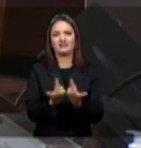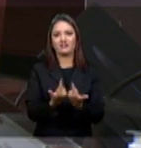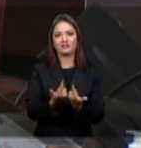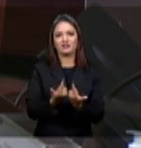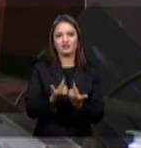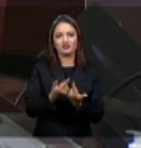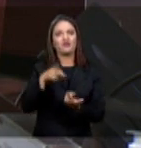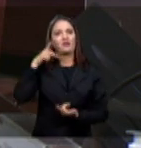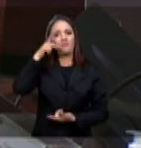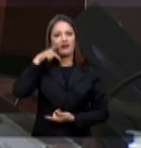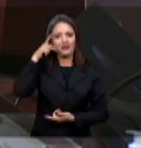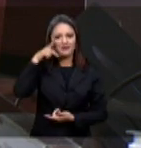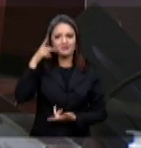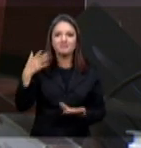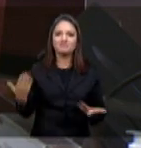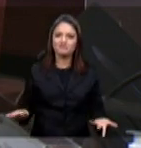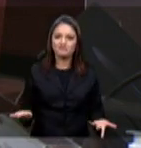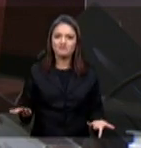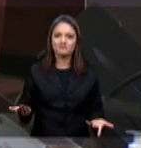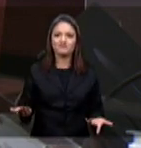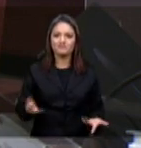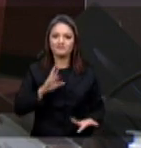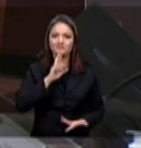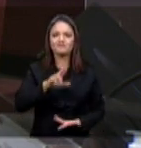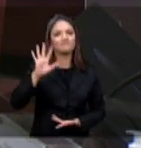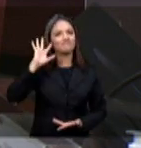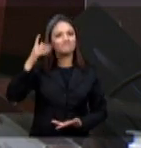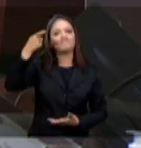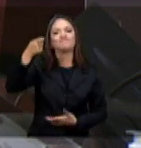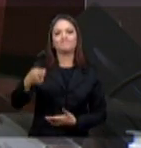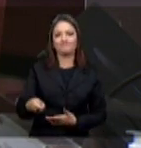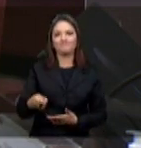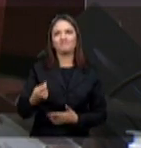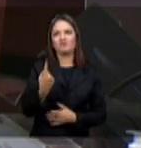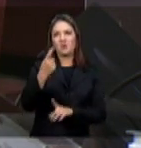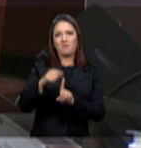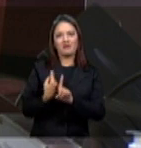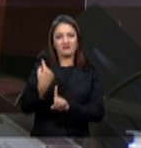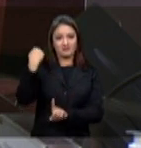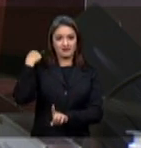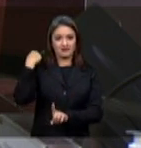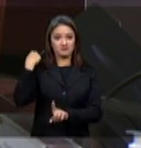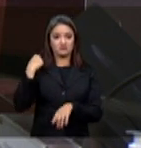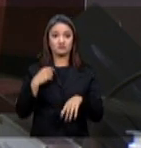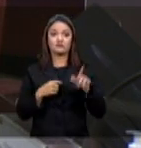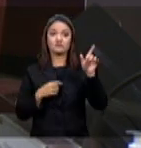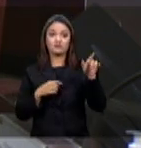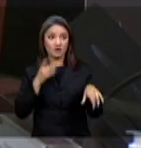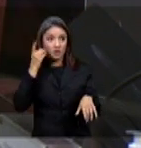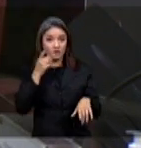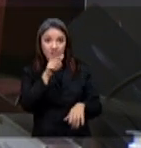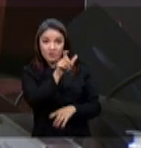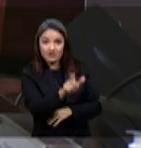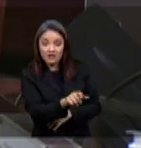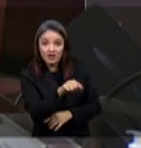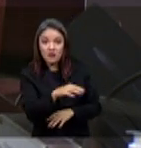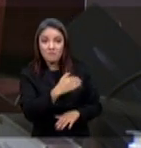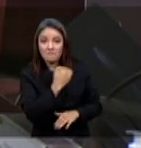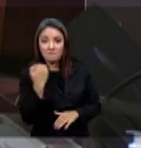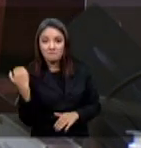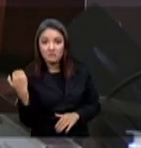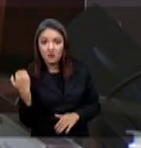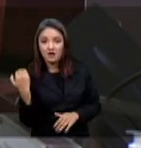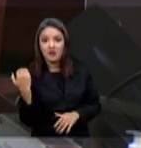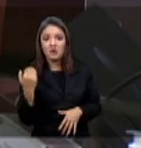da sentença que saiu coisa de um mês atrás com a morte do parlamentar e com o consequente encerramento